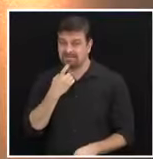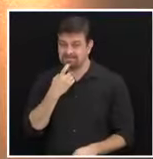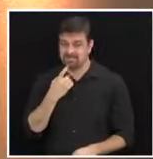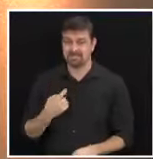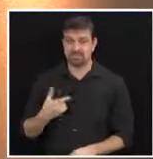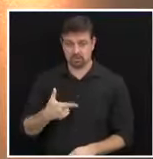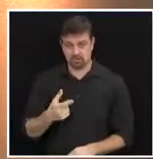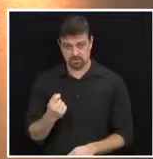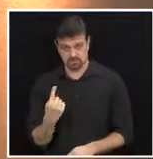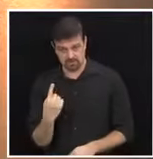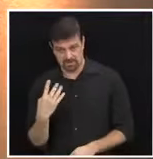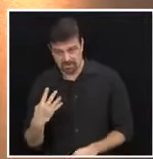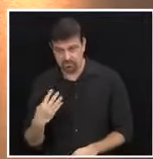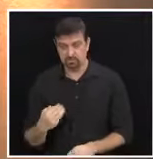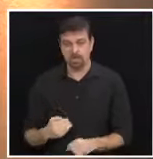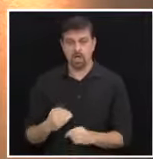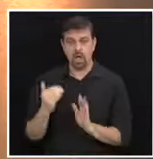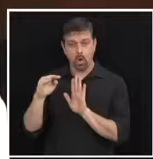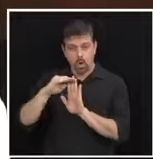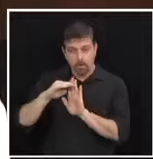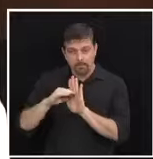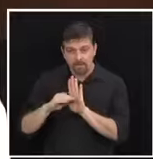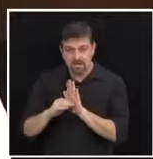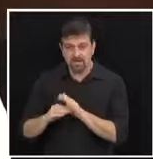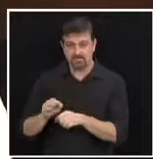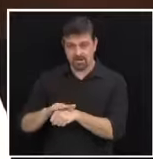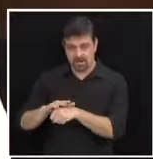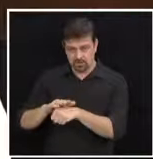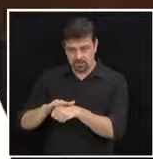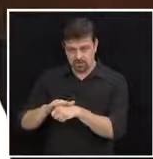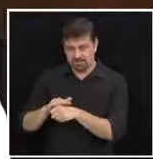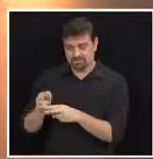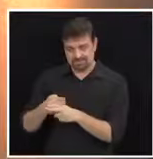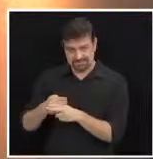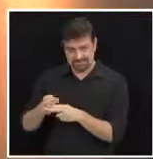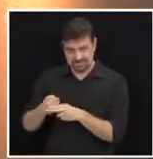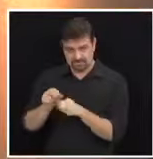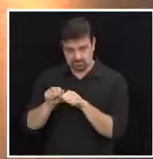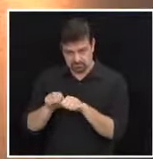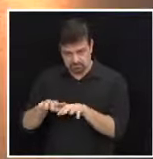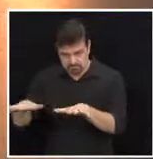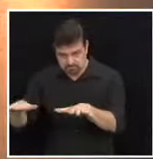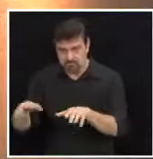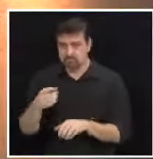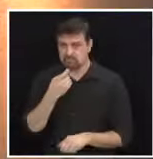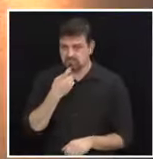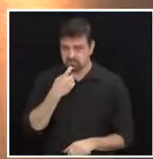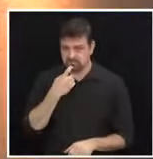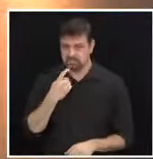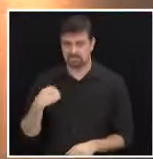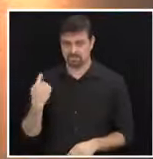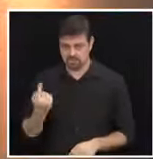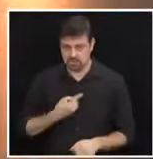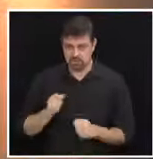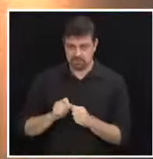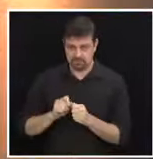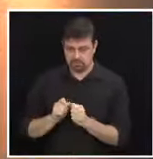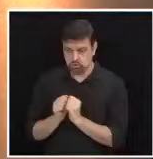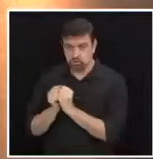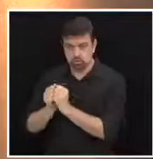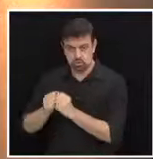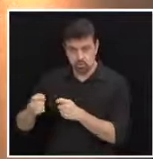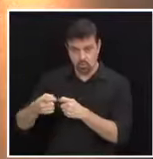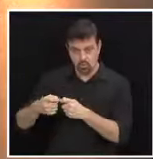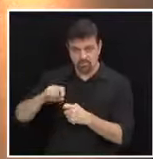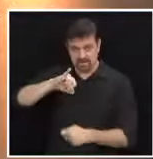parceria muito importante com o Programa Municipal de DST AIDS aqui de Campinas, através da pessoa do